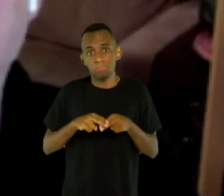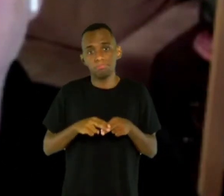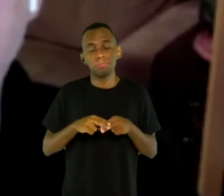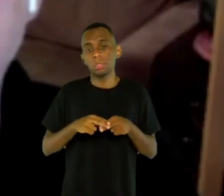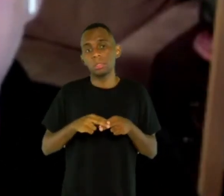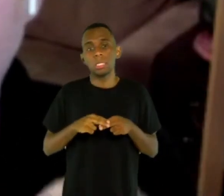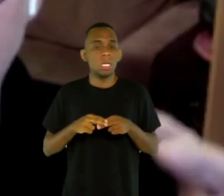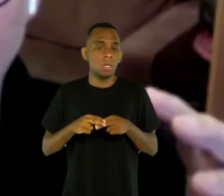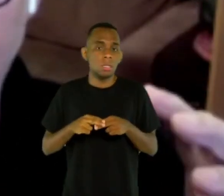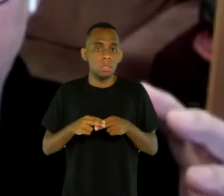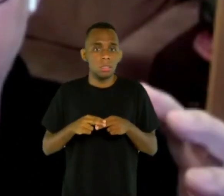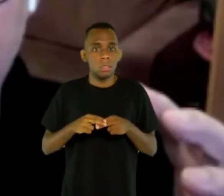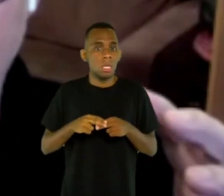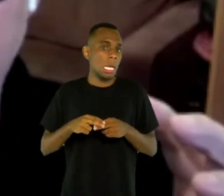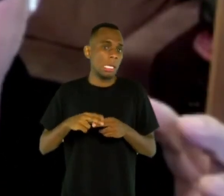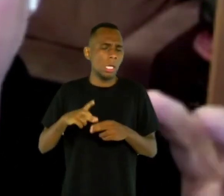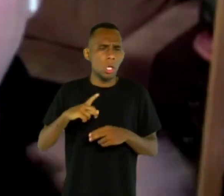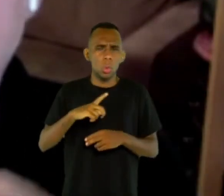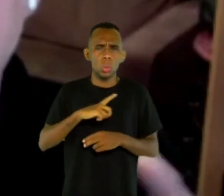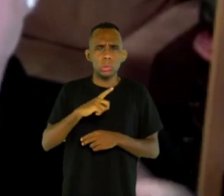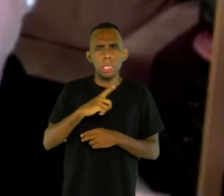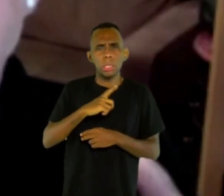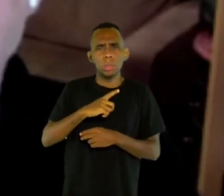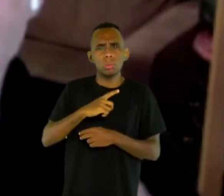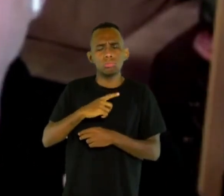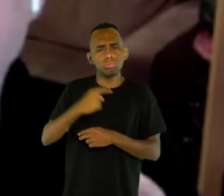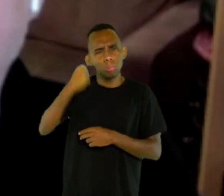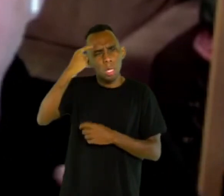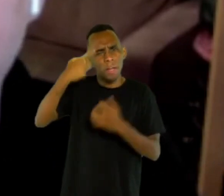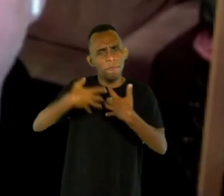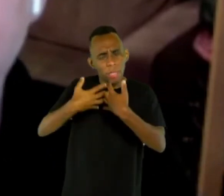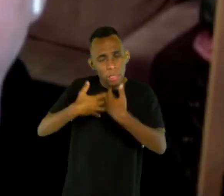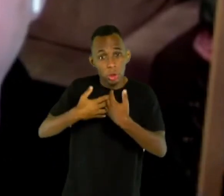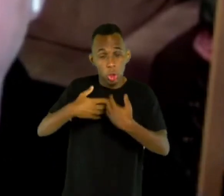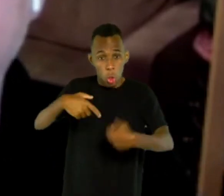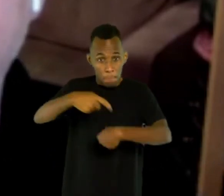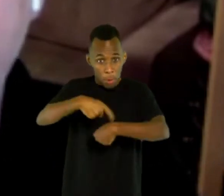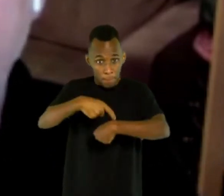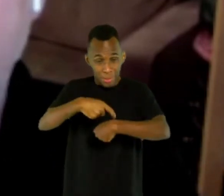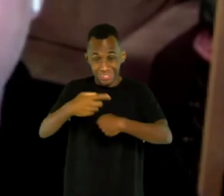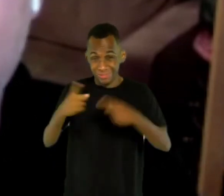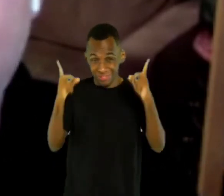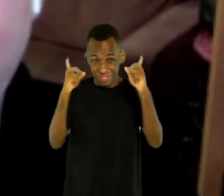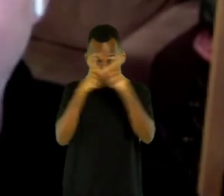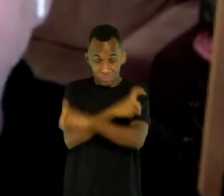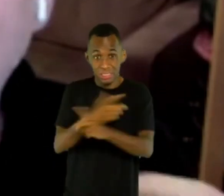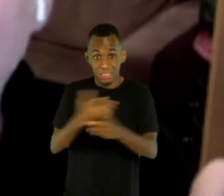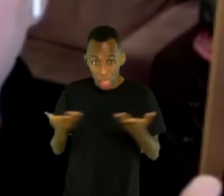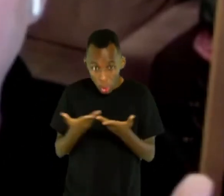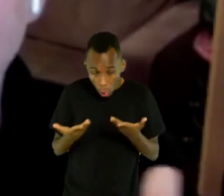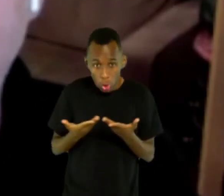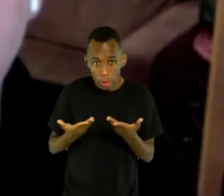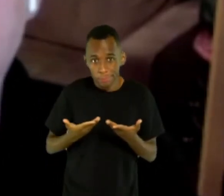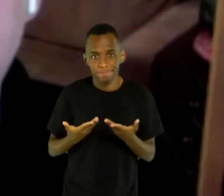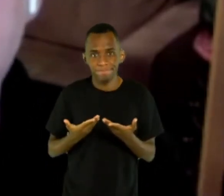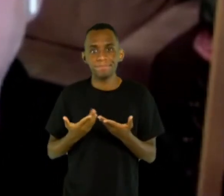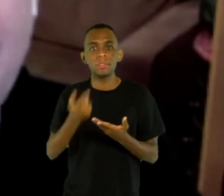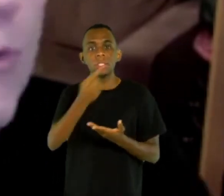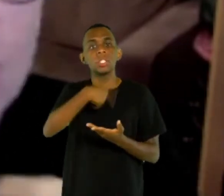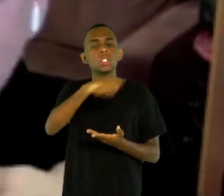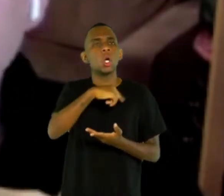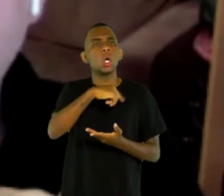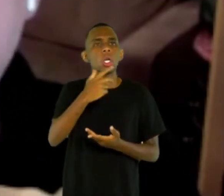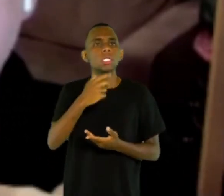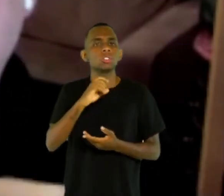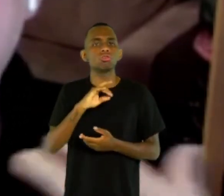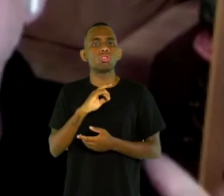não... eu tenho a impressão que nesse momento tão complexo que a gente vive, a gente fica muito individualista,